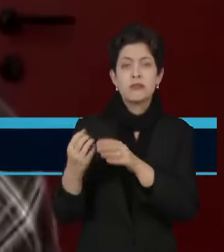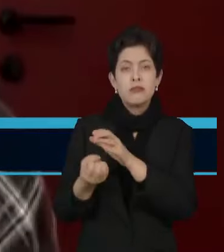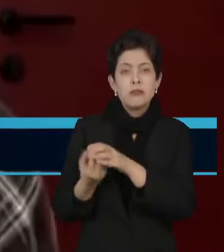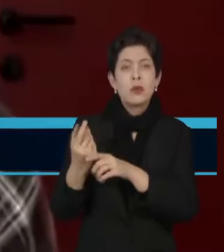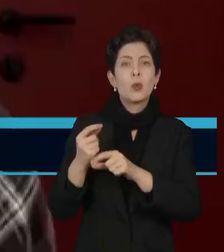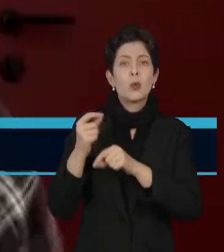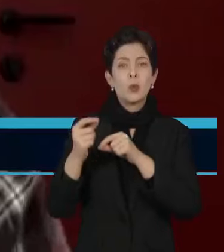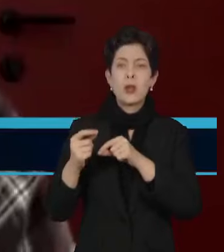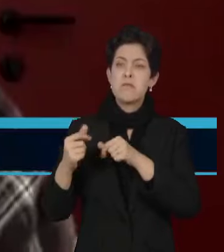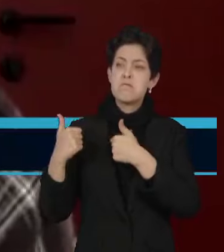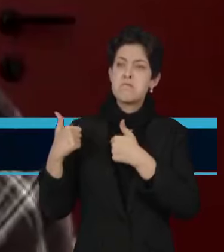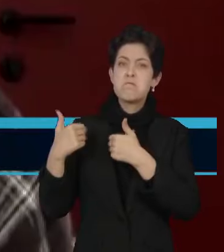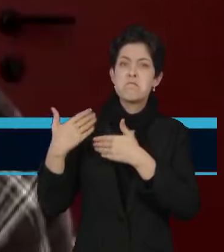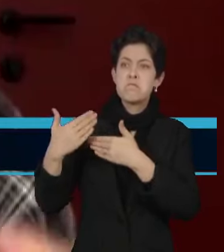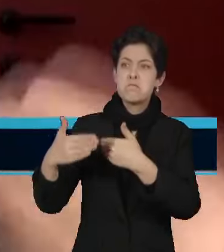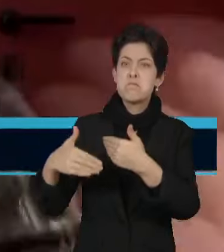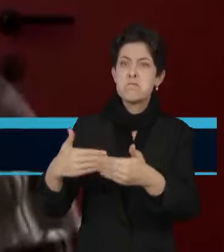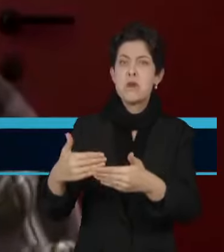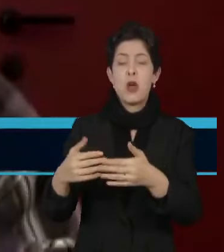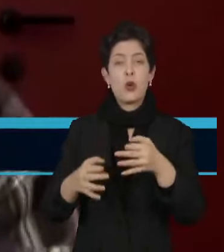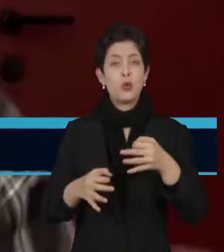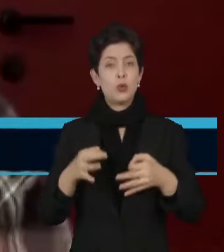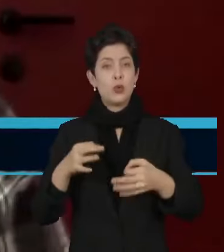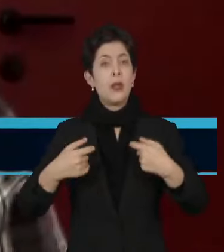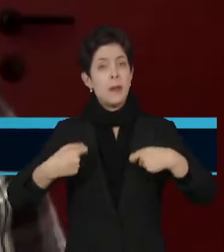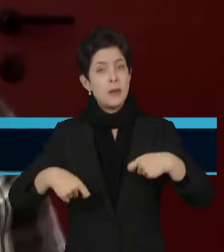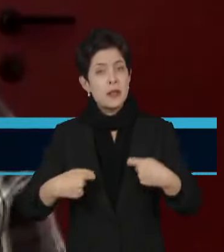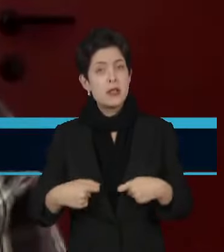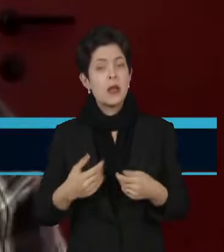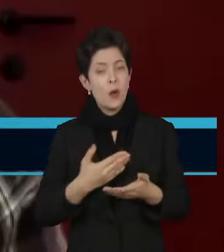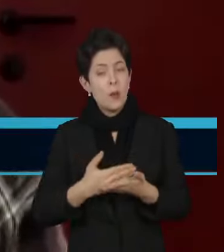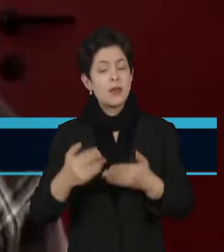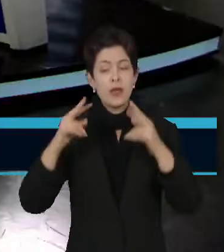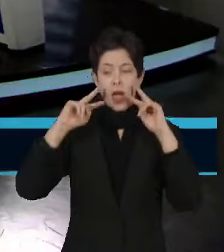maior consistência e o judiciário começa a reconhecer